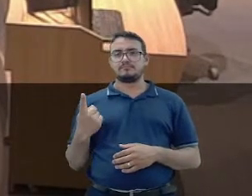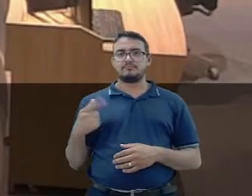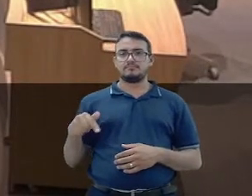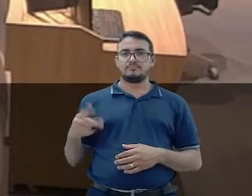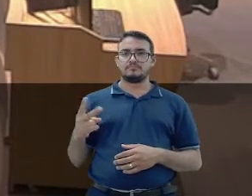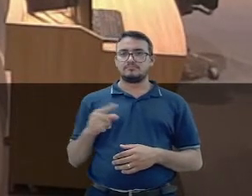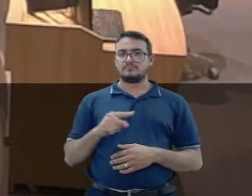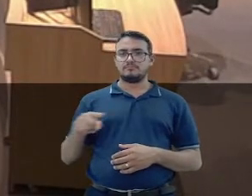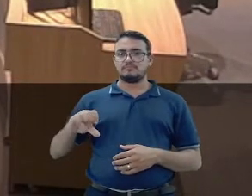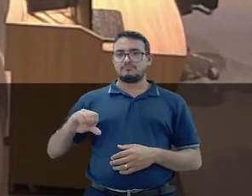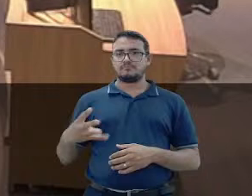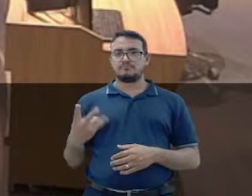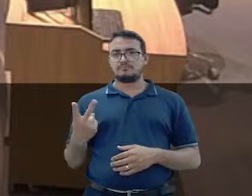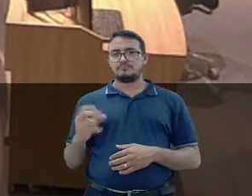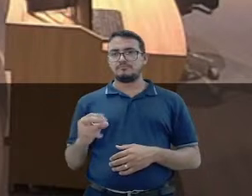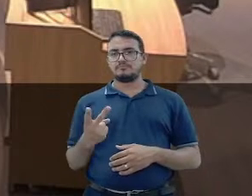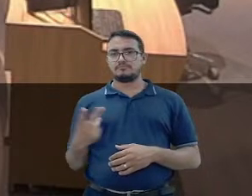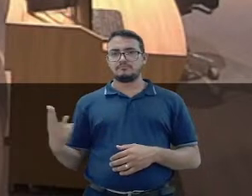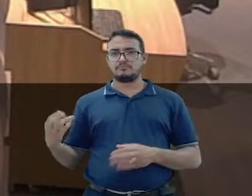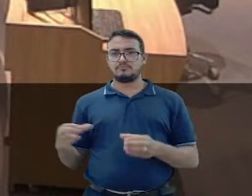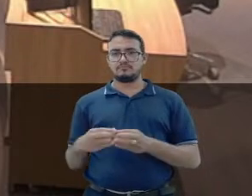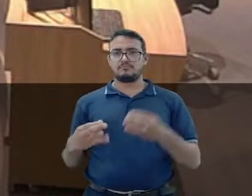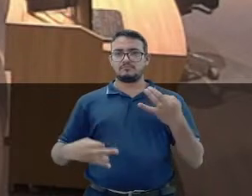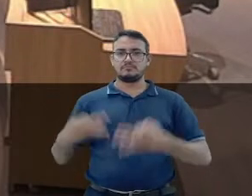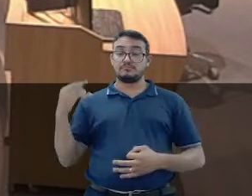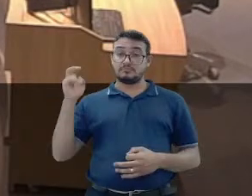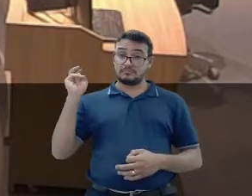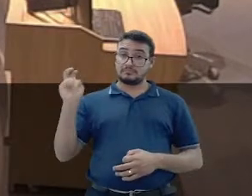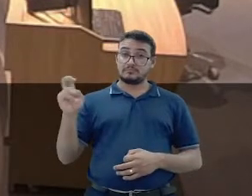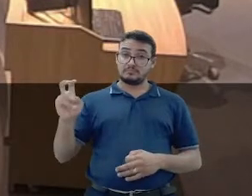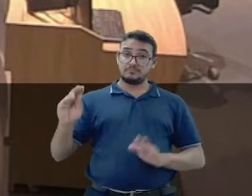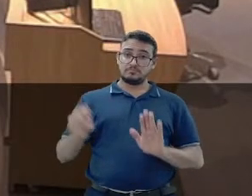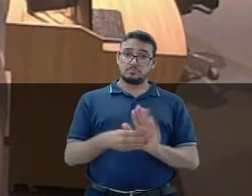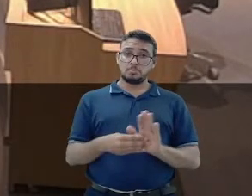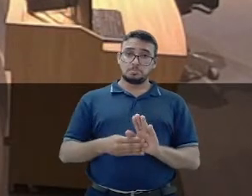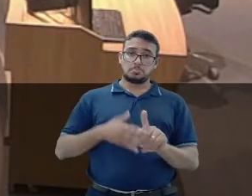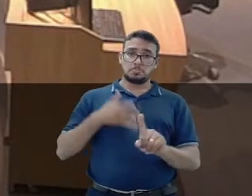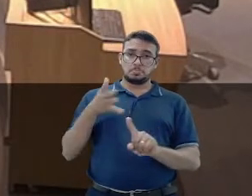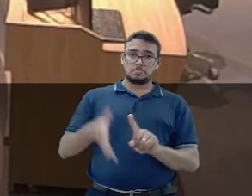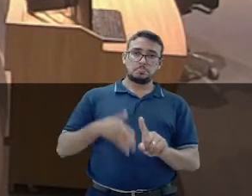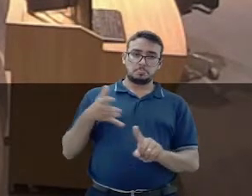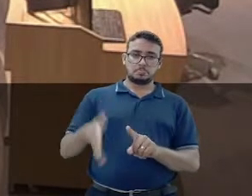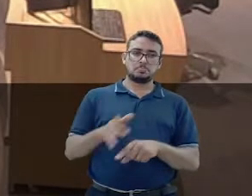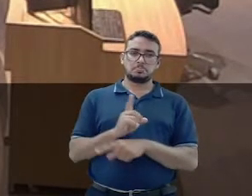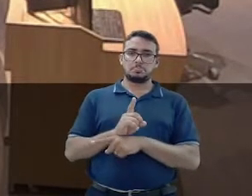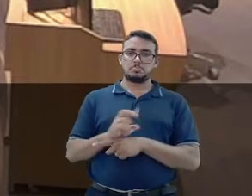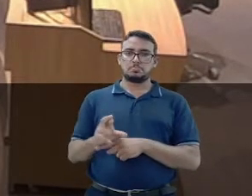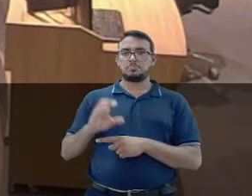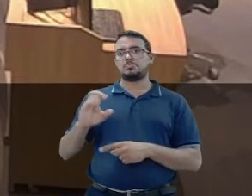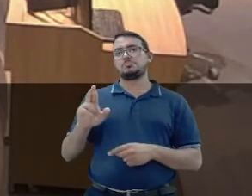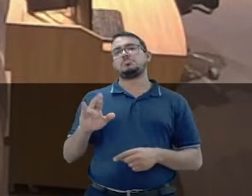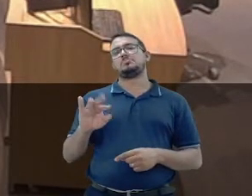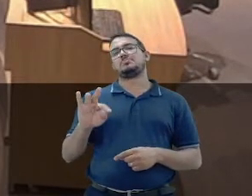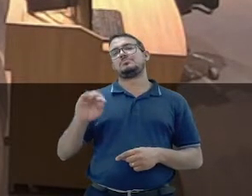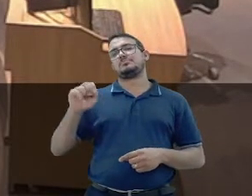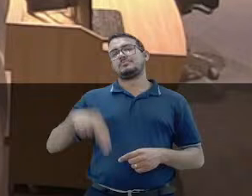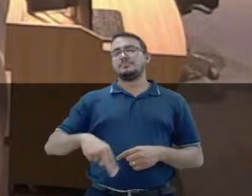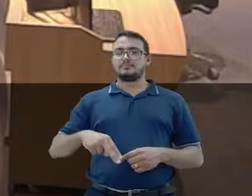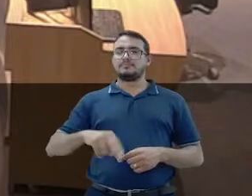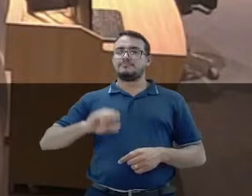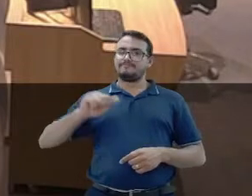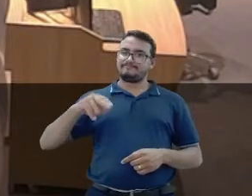dígito 94, 2023, quinta vara. Inscrito para sustentação oral, doutor Christian de Aragão Ferreira dos